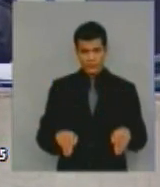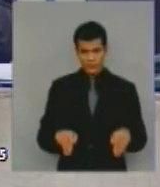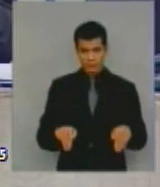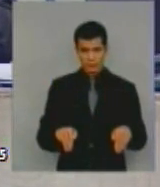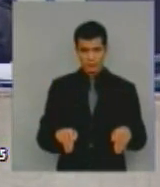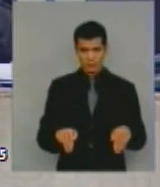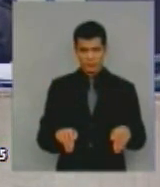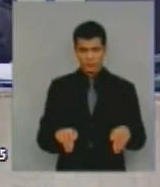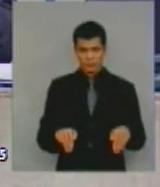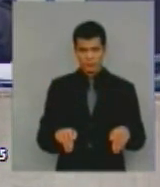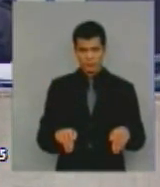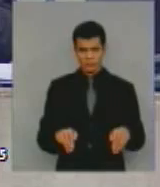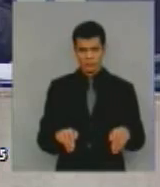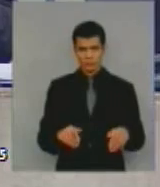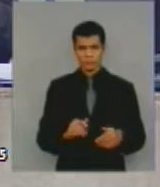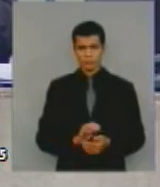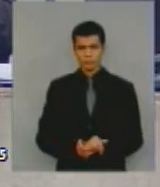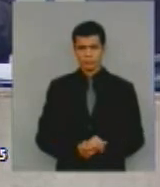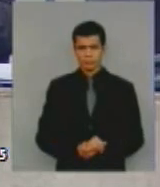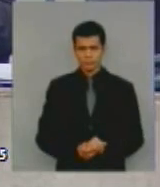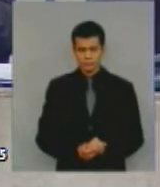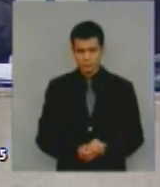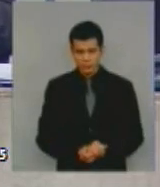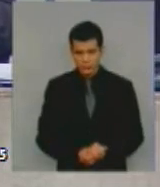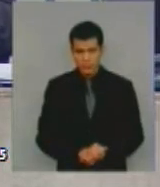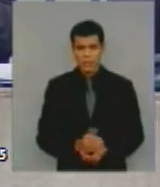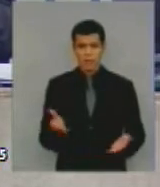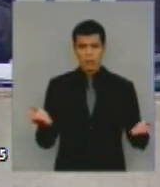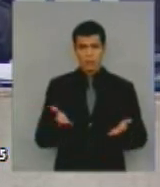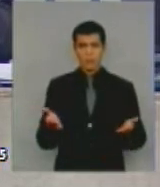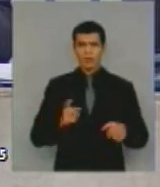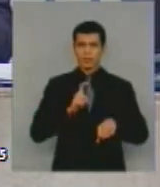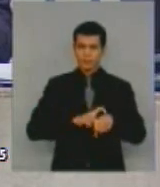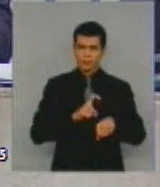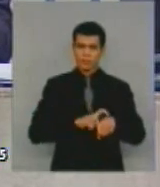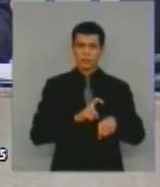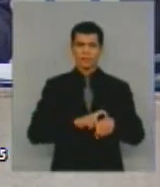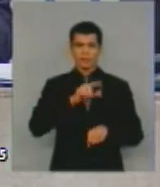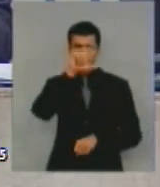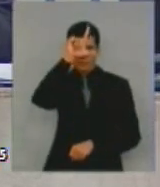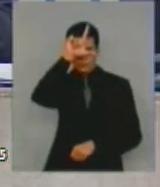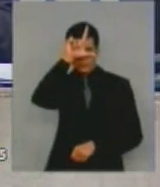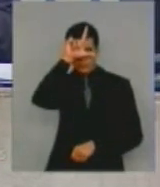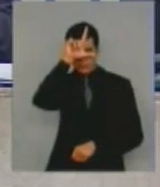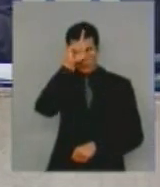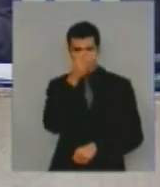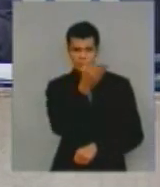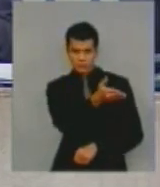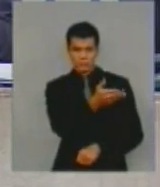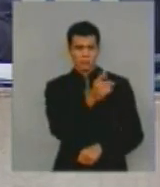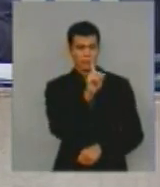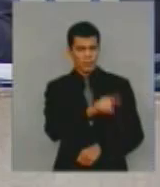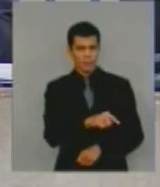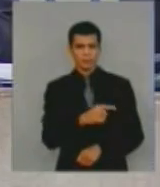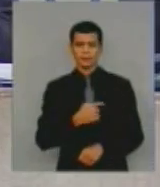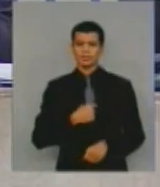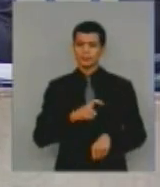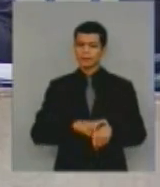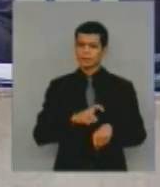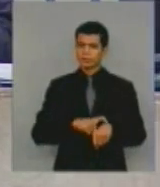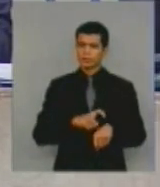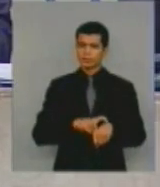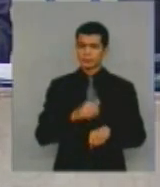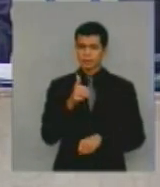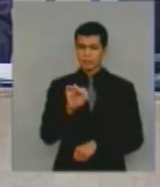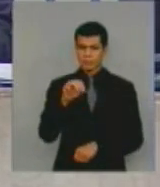expediente e passamos ao tempo de liderança, onde Vossa Excelência é o primeiro inscrito pela liderança do PSOL. Vossa Excelência disporá